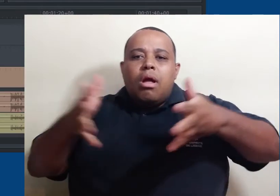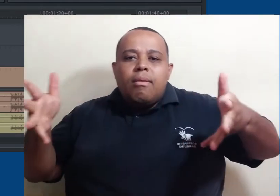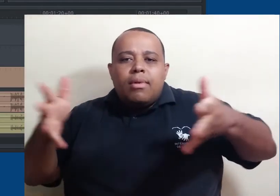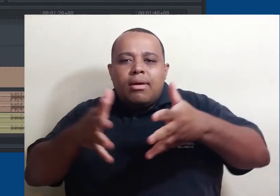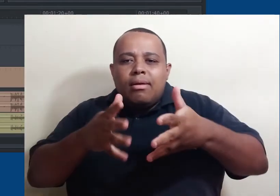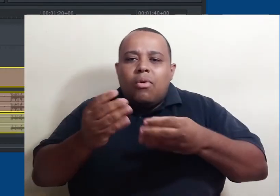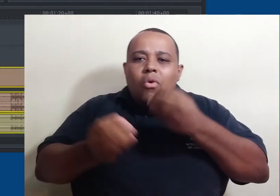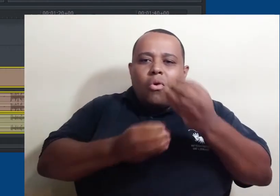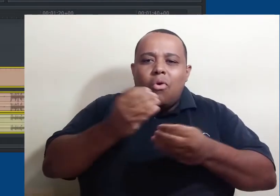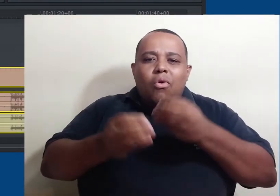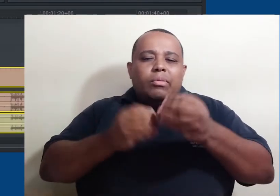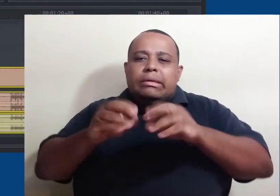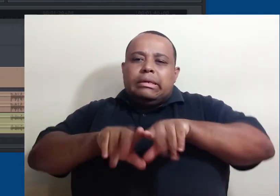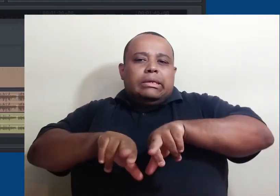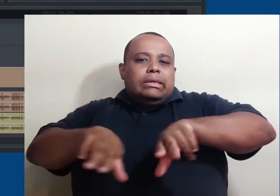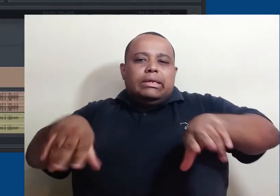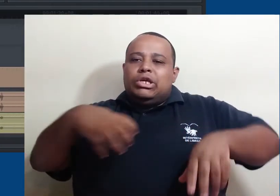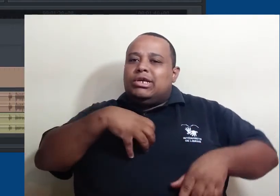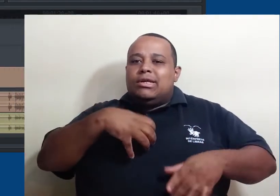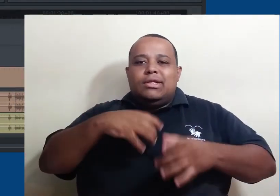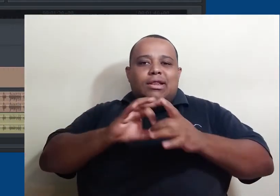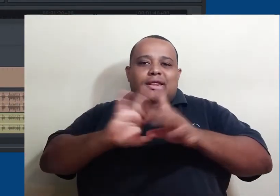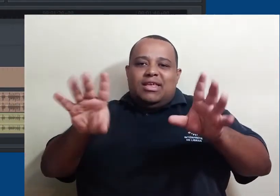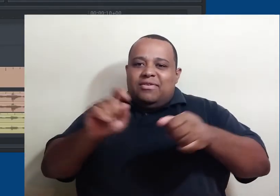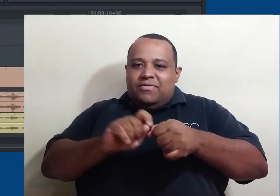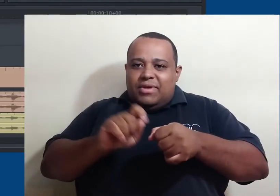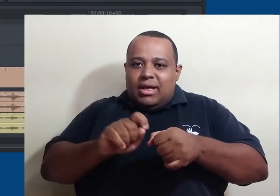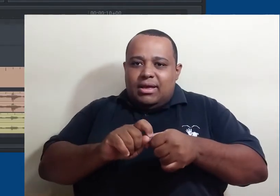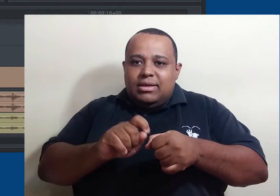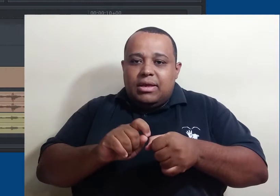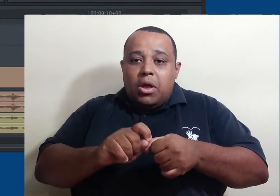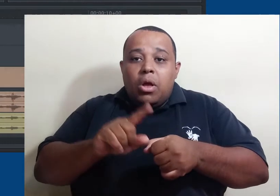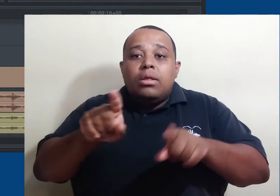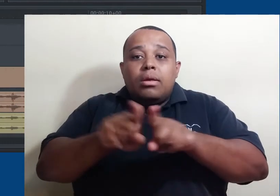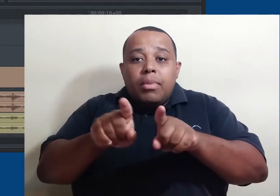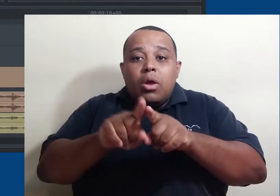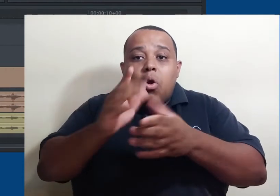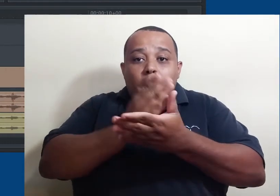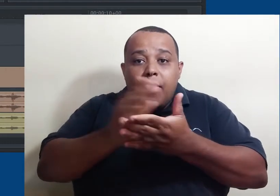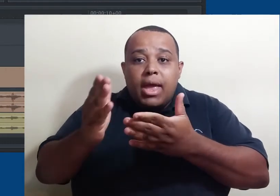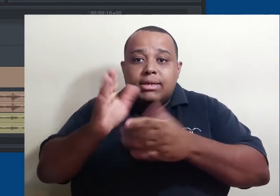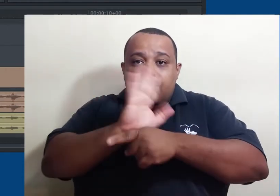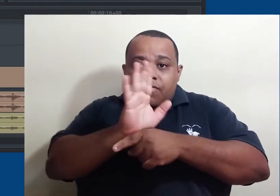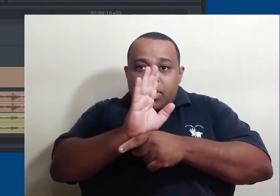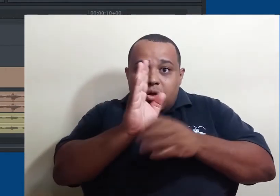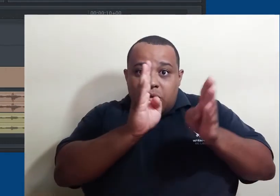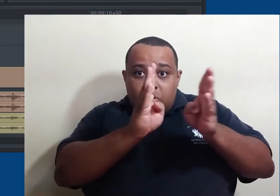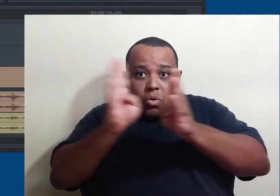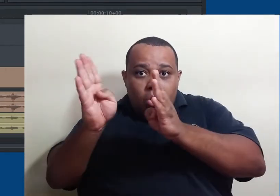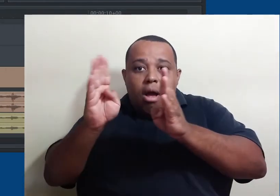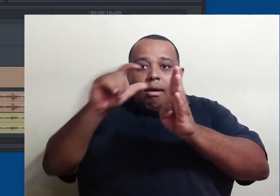cá, e a gente pode colocar o nosso vídeo aqui, por exemplo. A gente pode criar um dissolve aqui nesse vídeo aqui